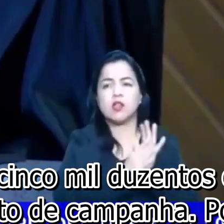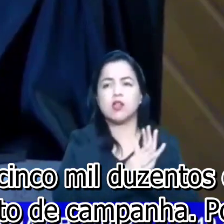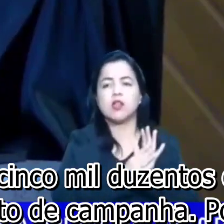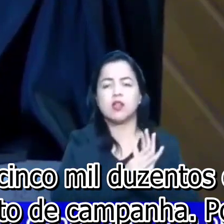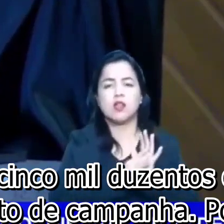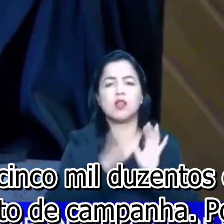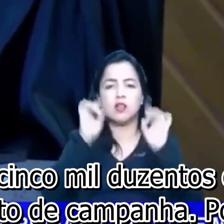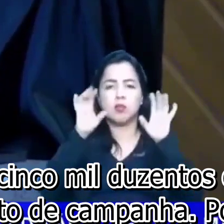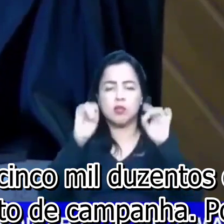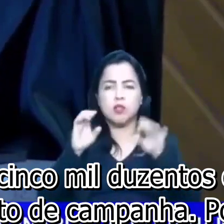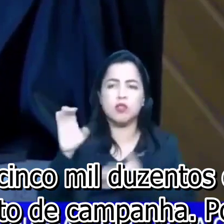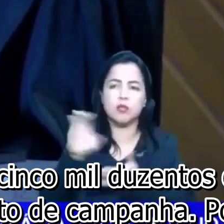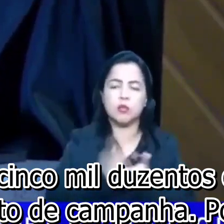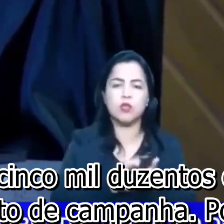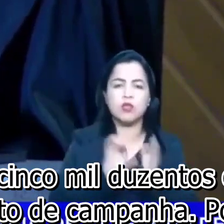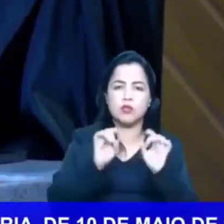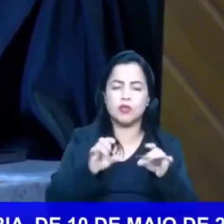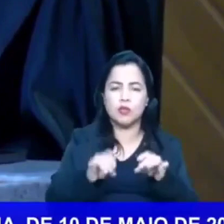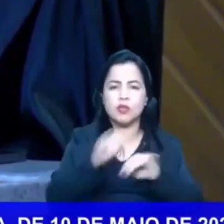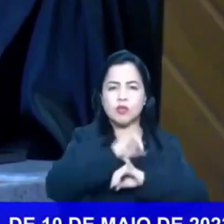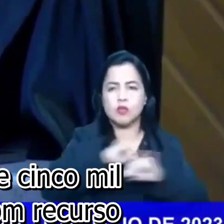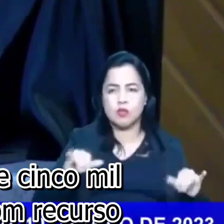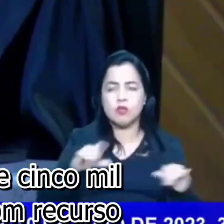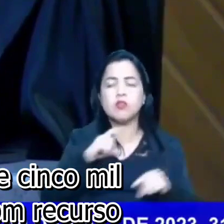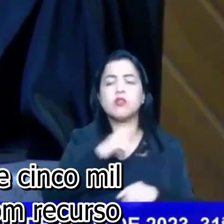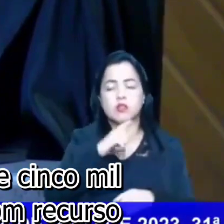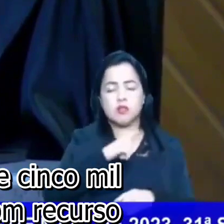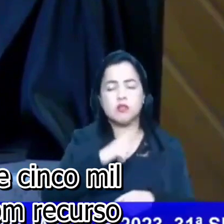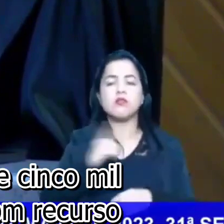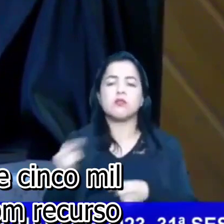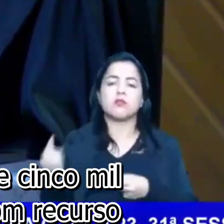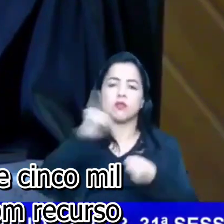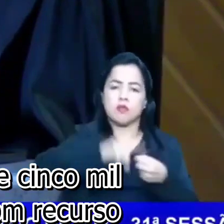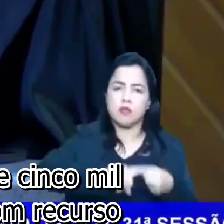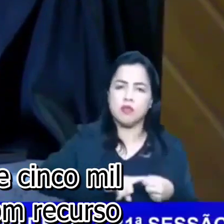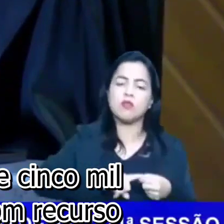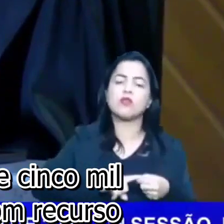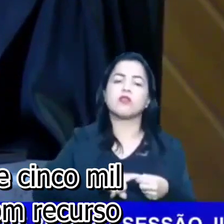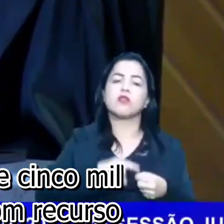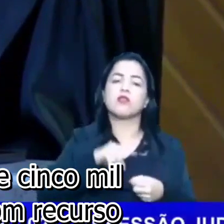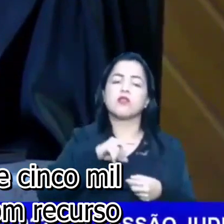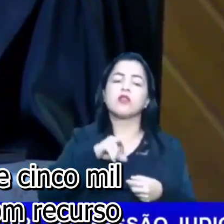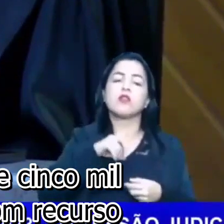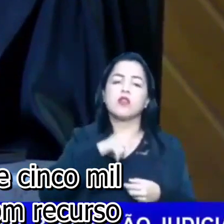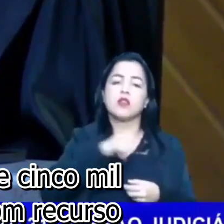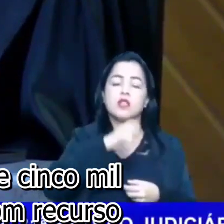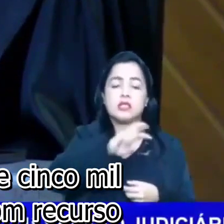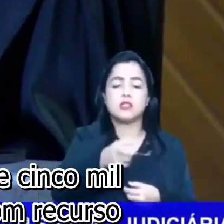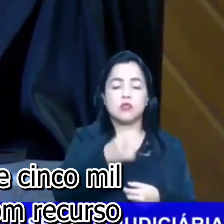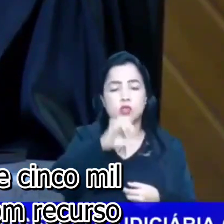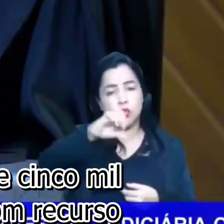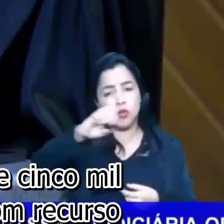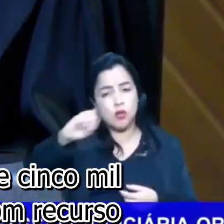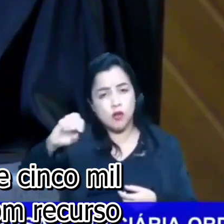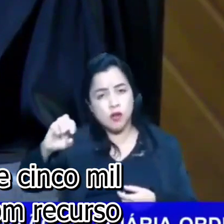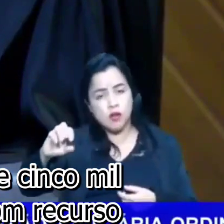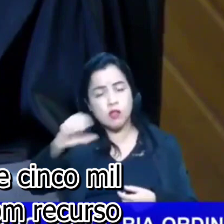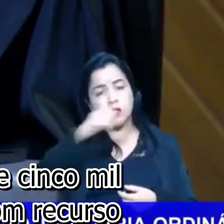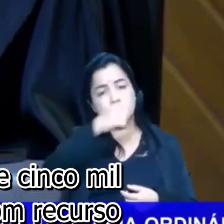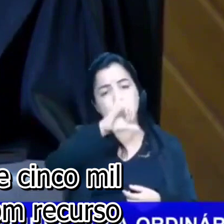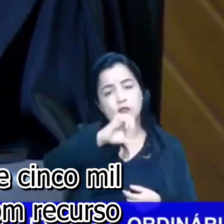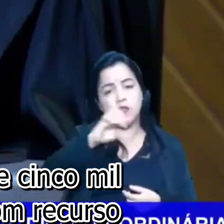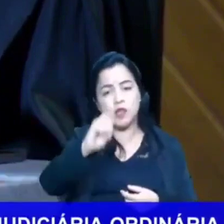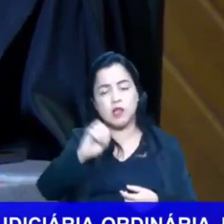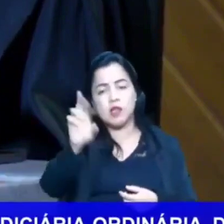ao Fundo Especial de Financiamento de Campanha. Por essa razão, deve a candidata devolver o valor de R$ 5.290 relativo aos gastos com